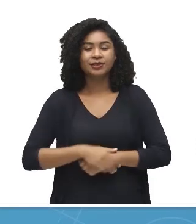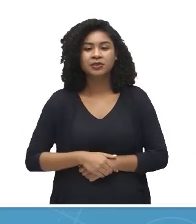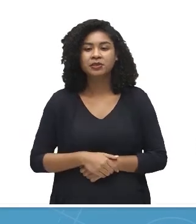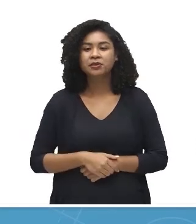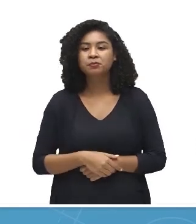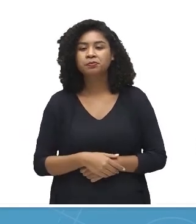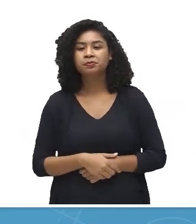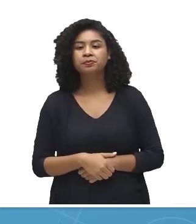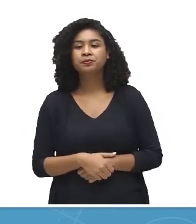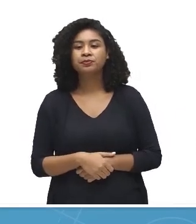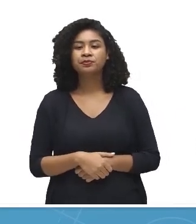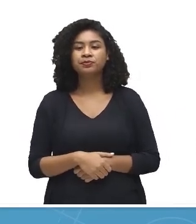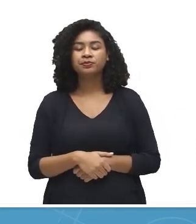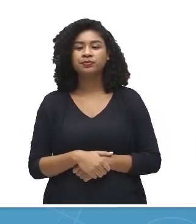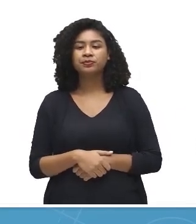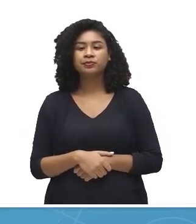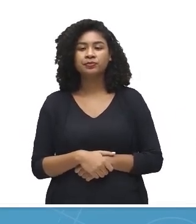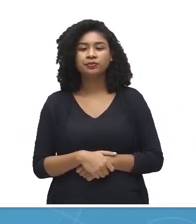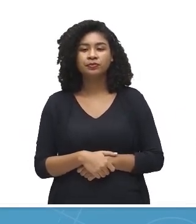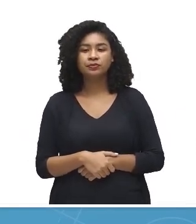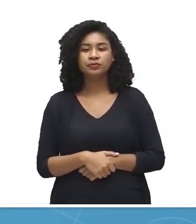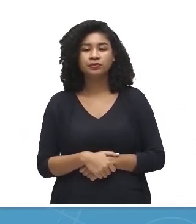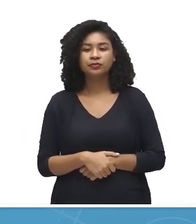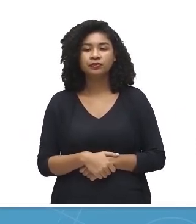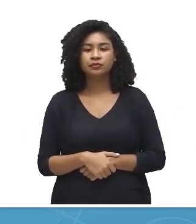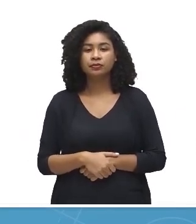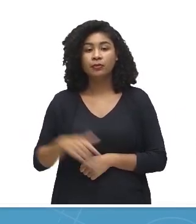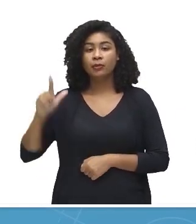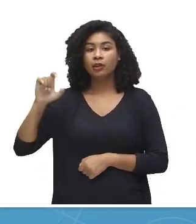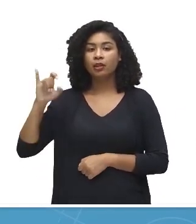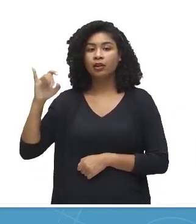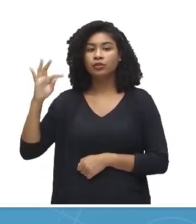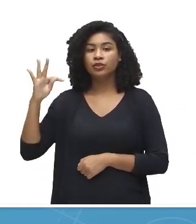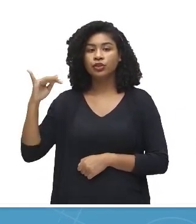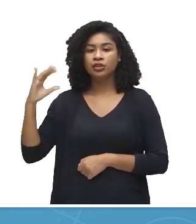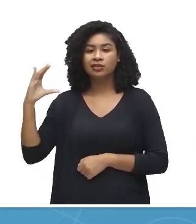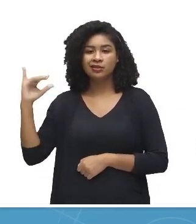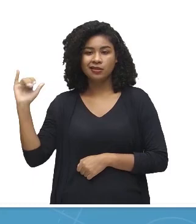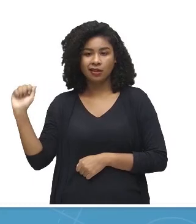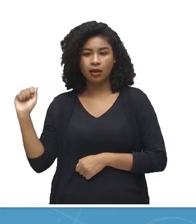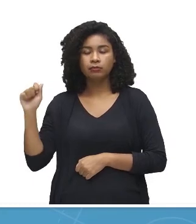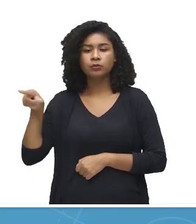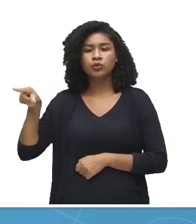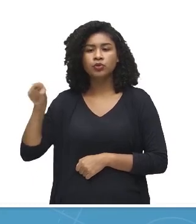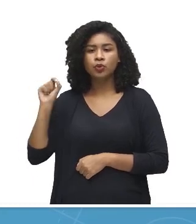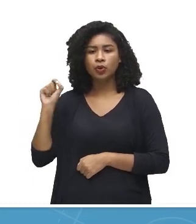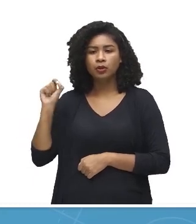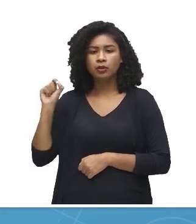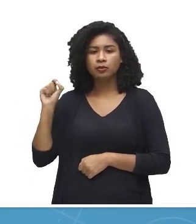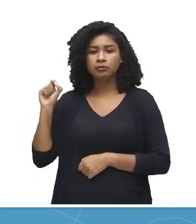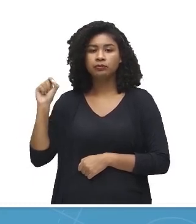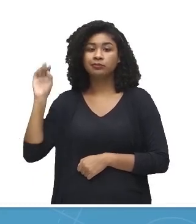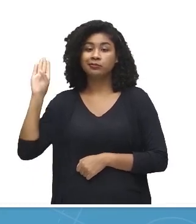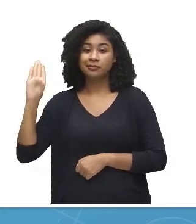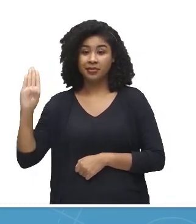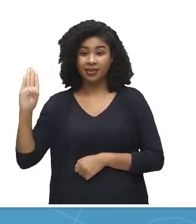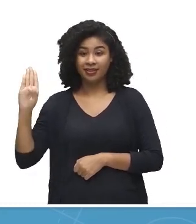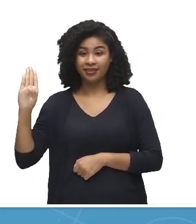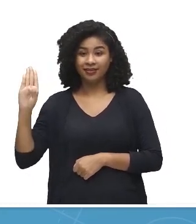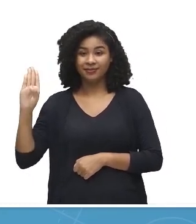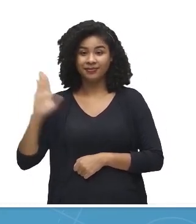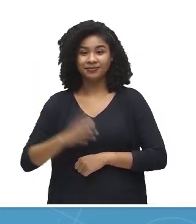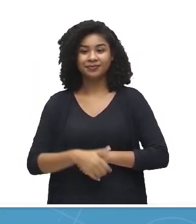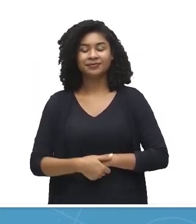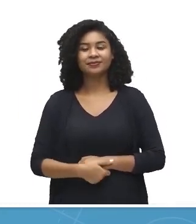aí na nossa segunda questão. Então, ali a Letícia colocou letra D de dado,